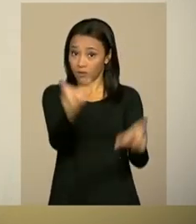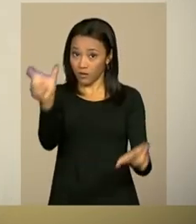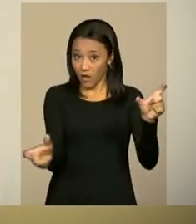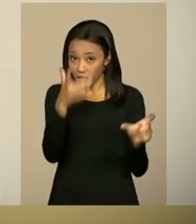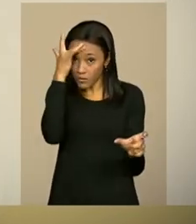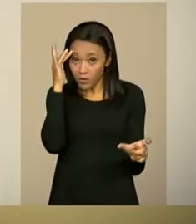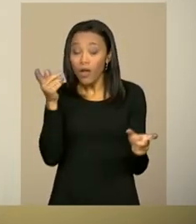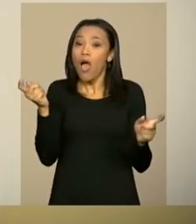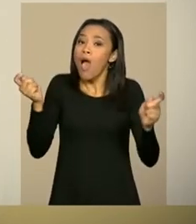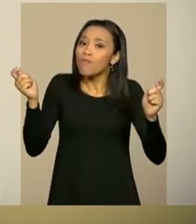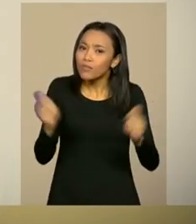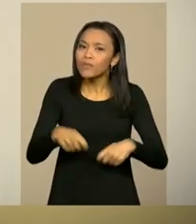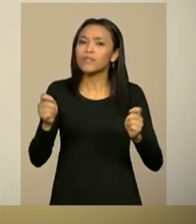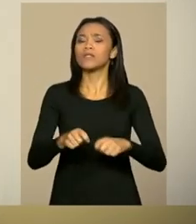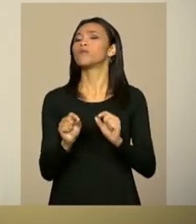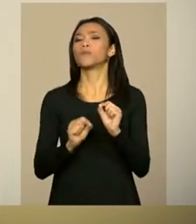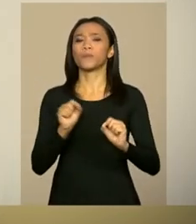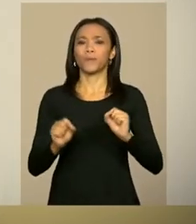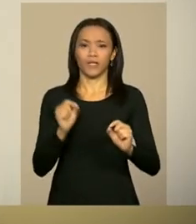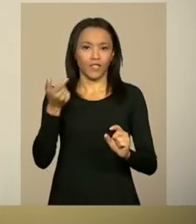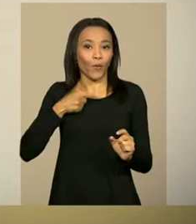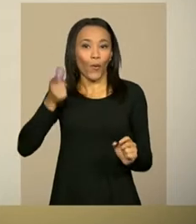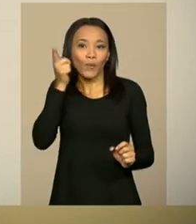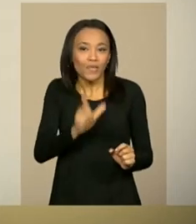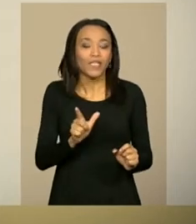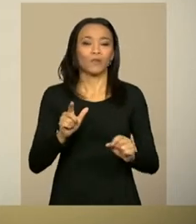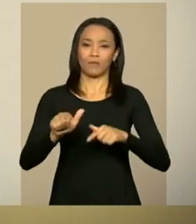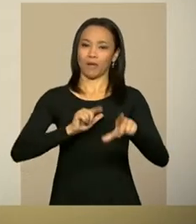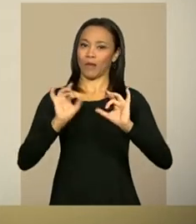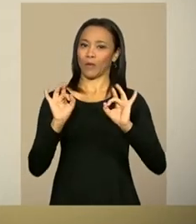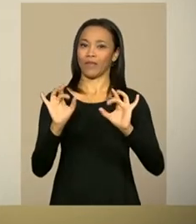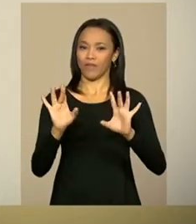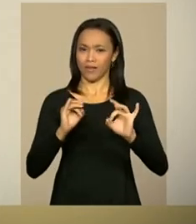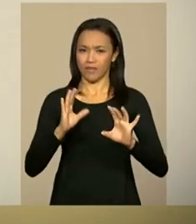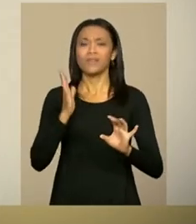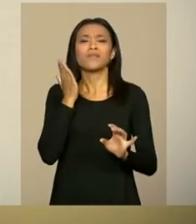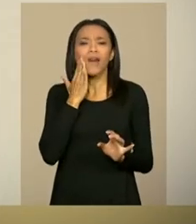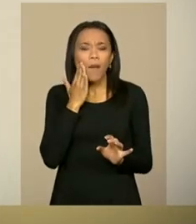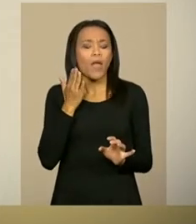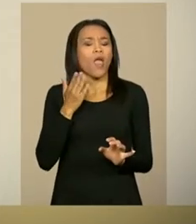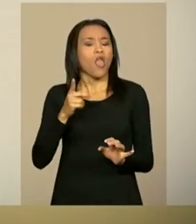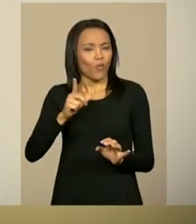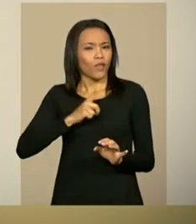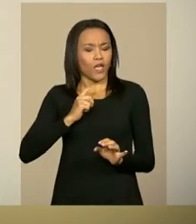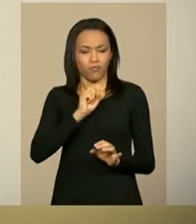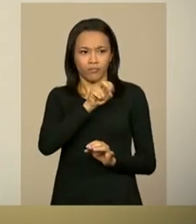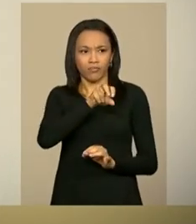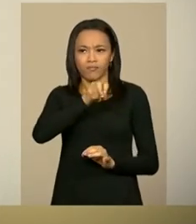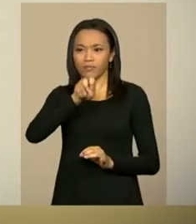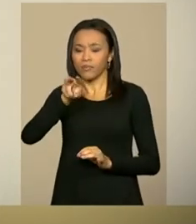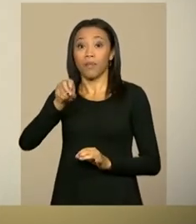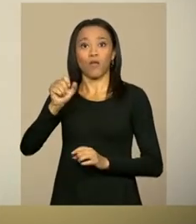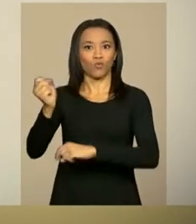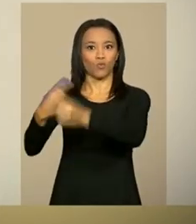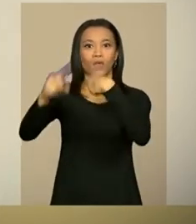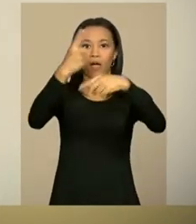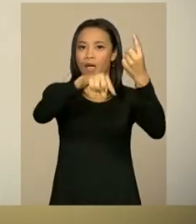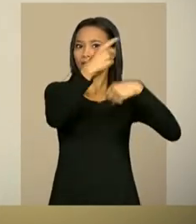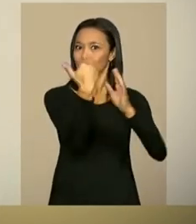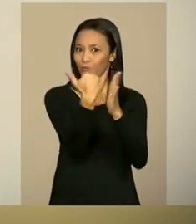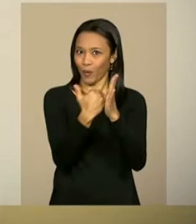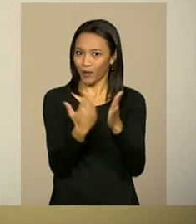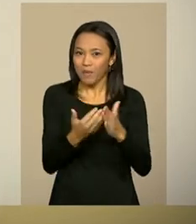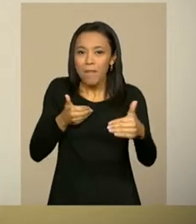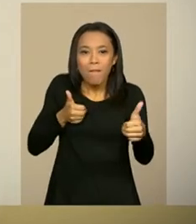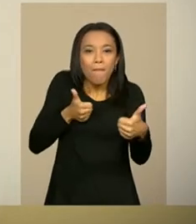são capazes de ter um trabalho qualificado sabe Luciano Eu tenho visto sucesso do Pronatec de